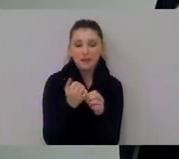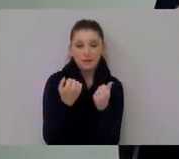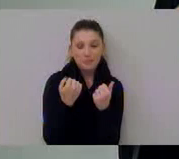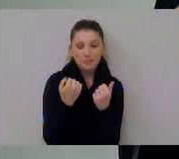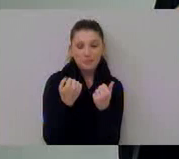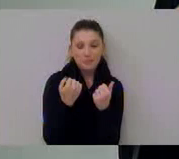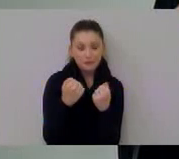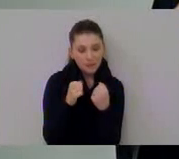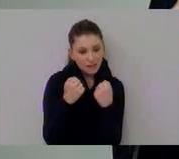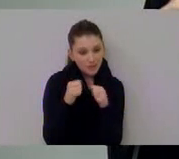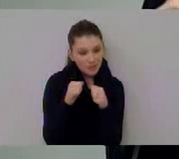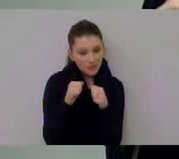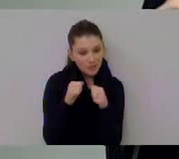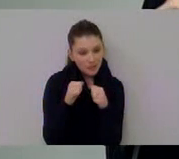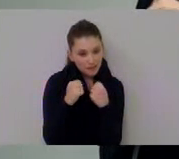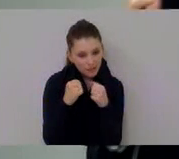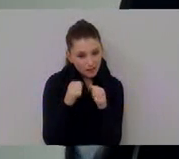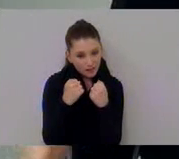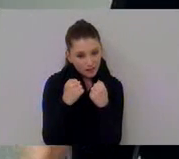federativo e a